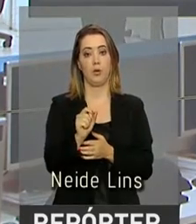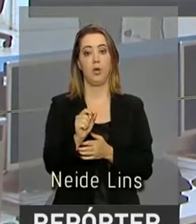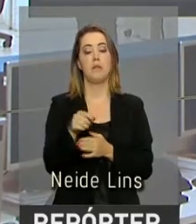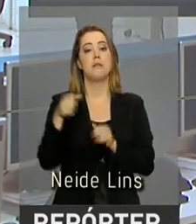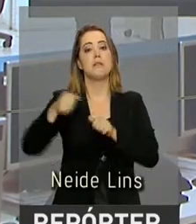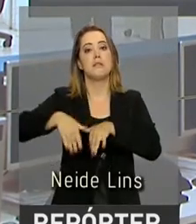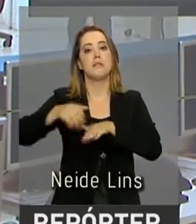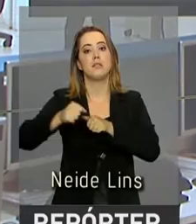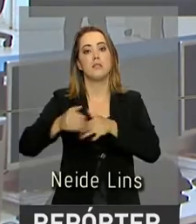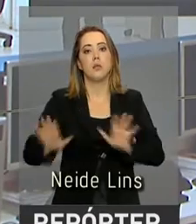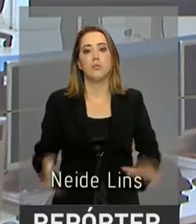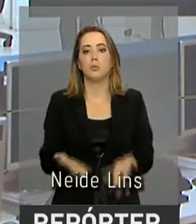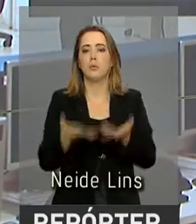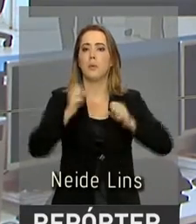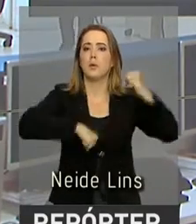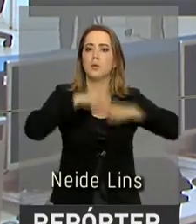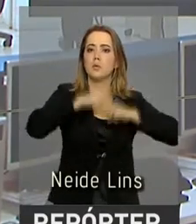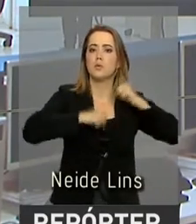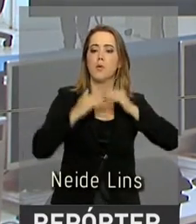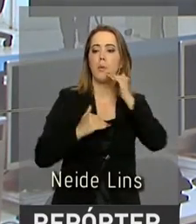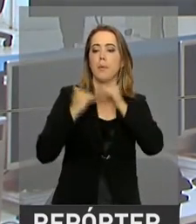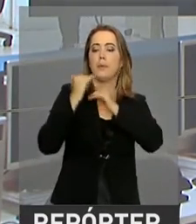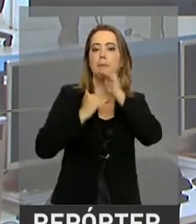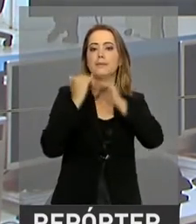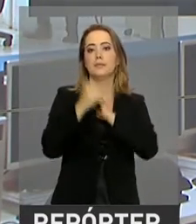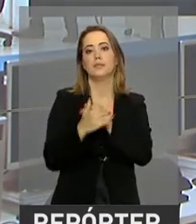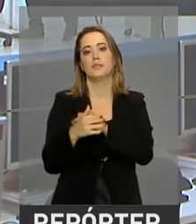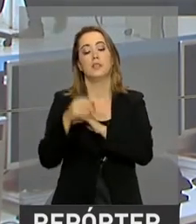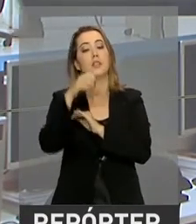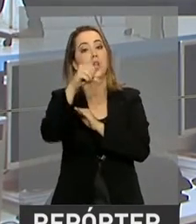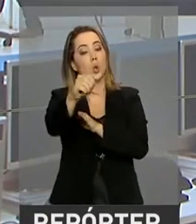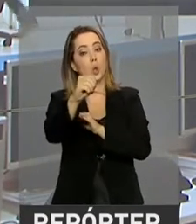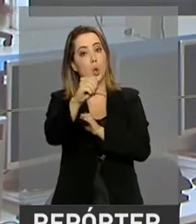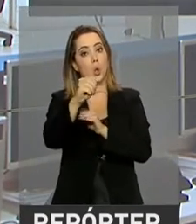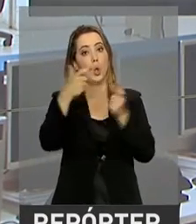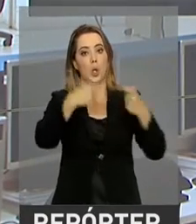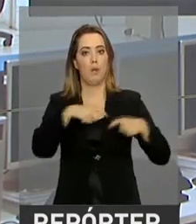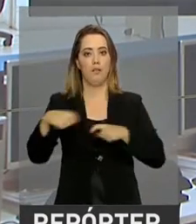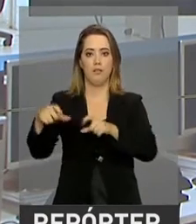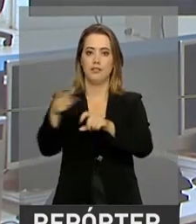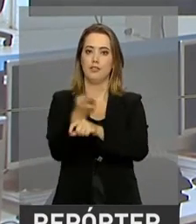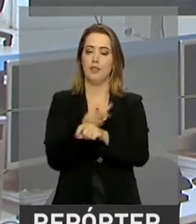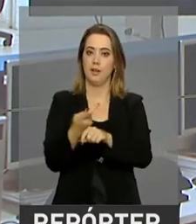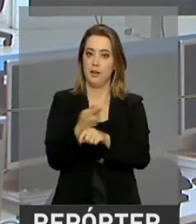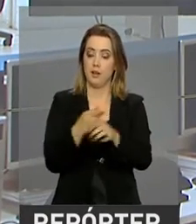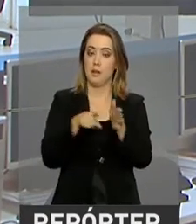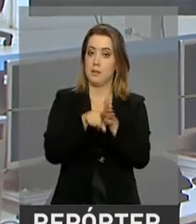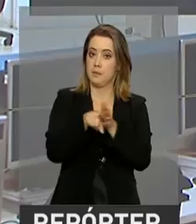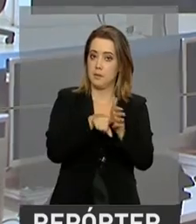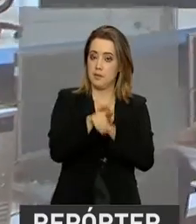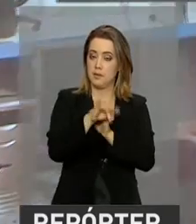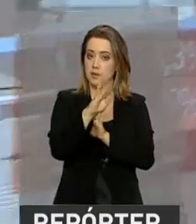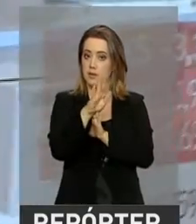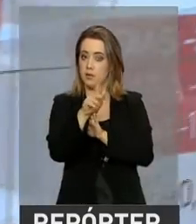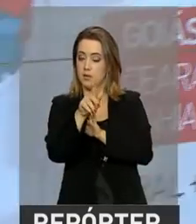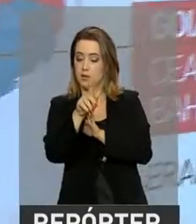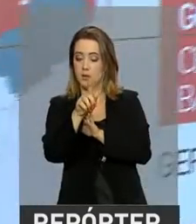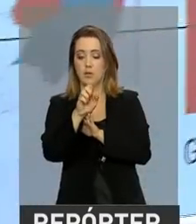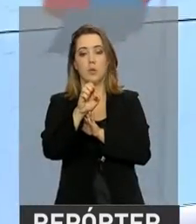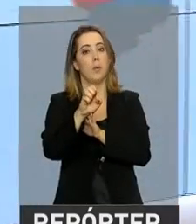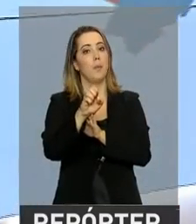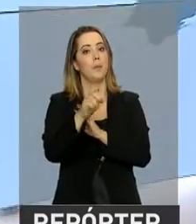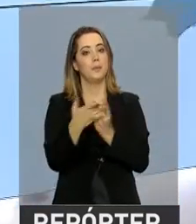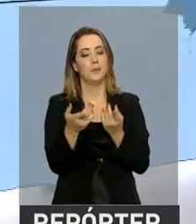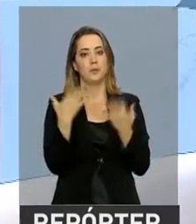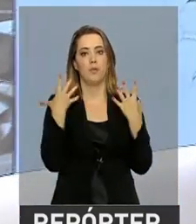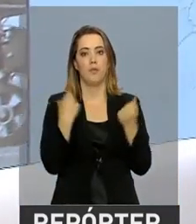industrial cresceu em nove dos 14 locais pesquisados pelo ibge os números foram divulgados hoje e nós vamos vê-los agora